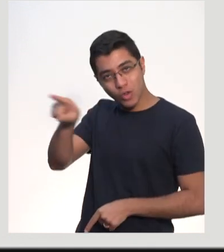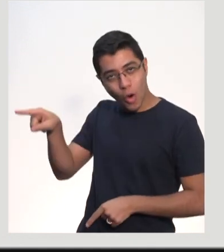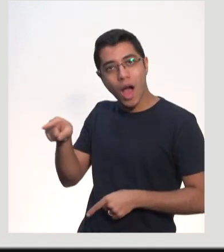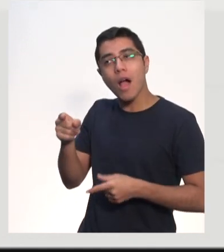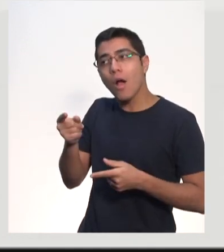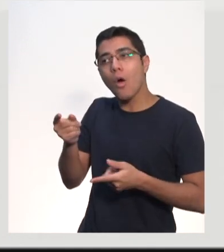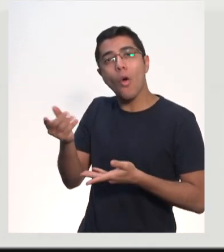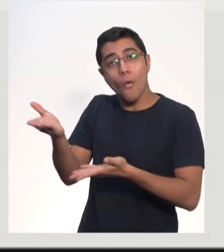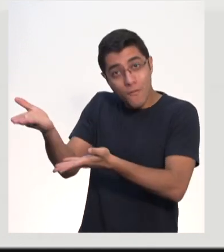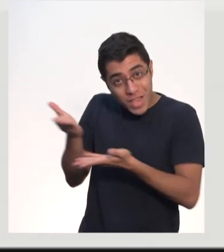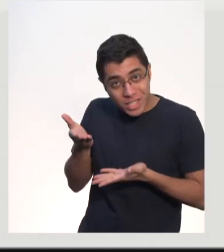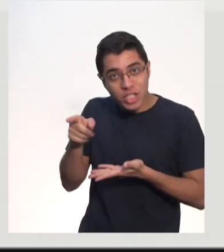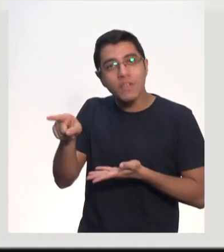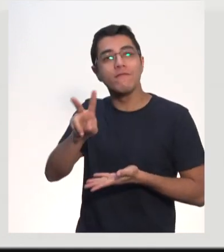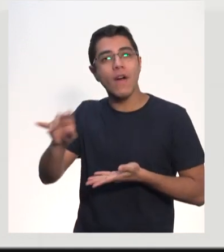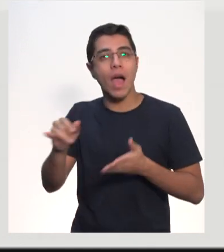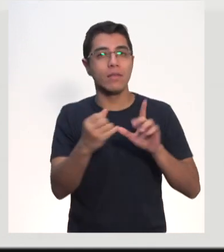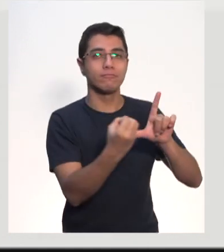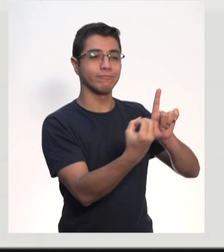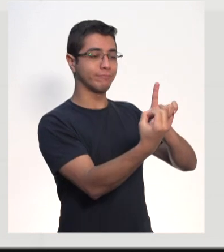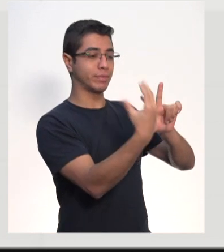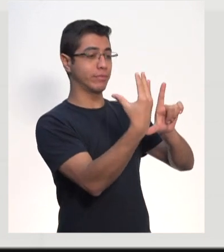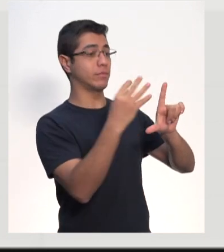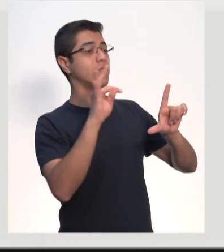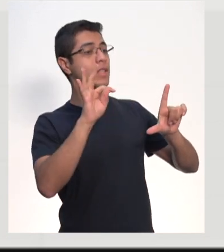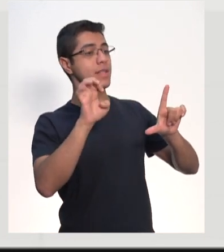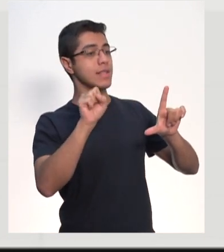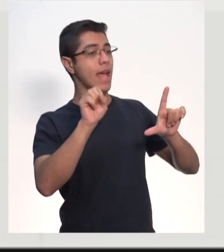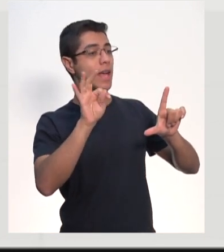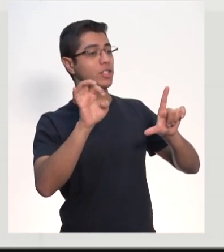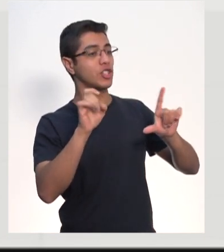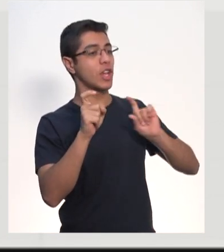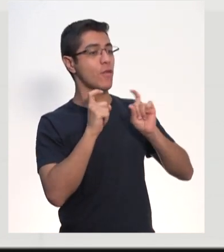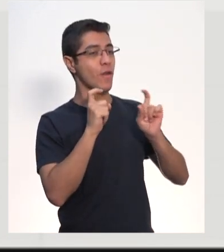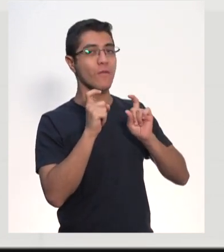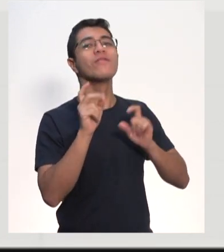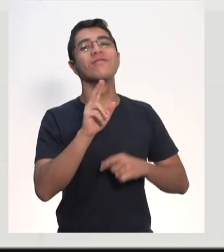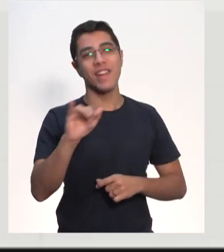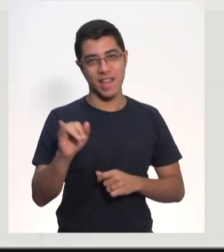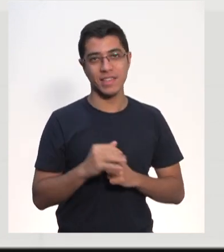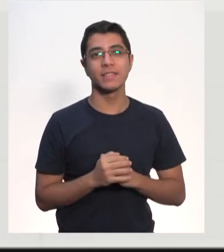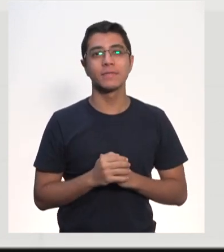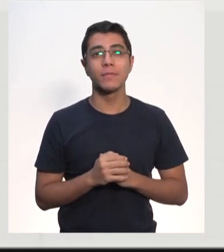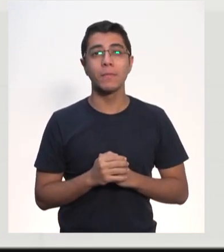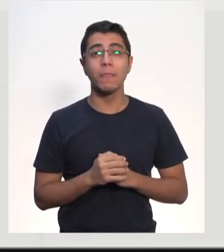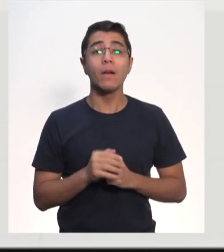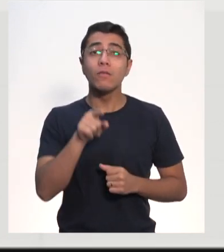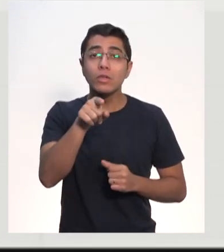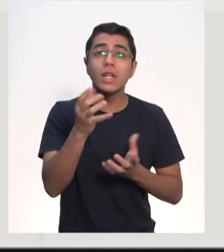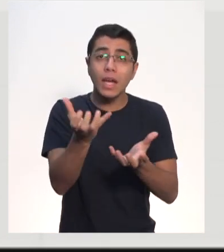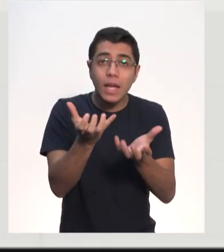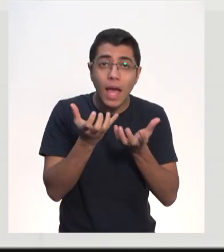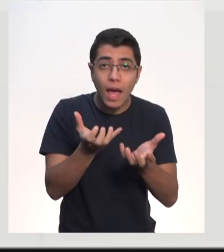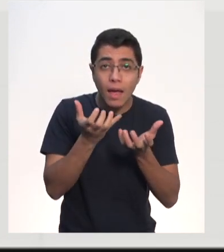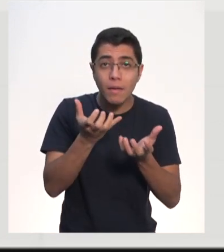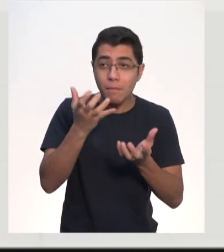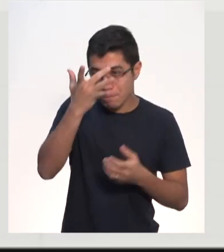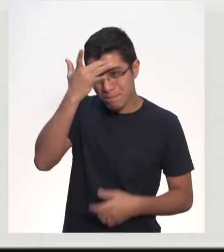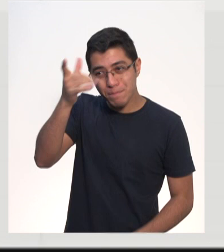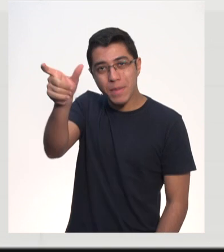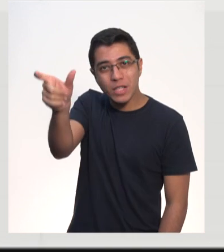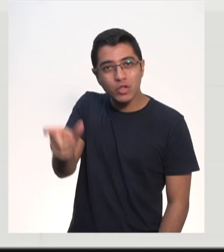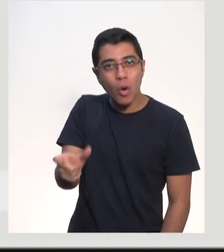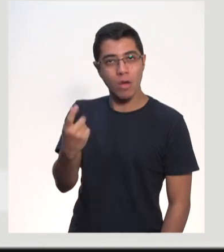convite. E por fim, caso você queira fazer uma chamada individual com uma pessoa, você pode clicar